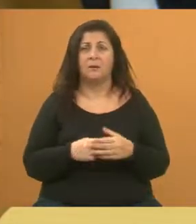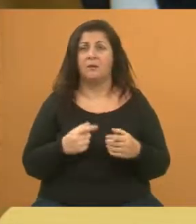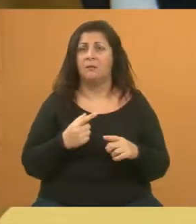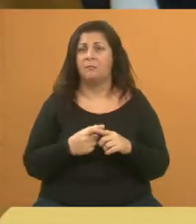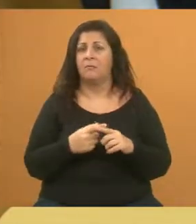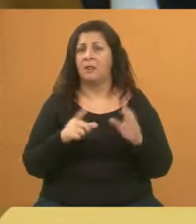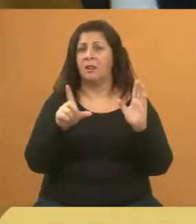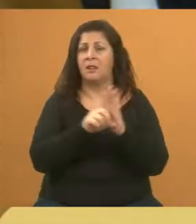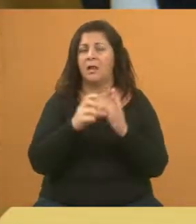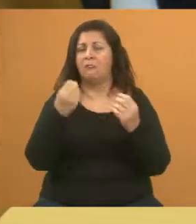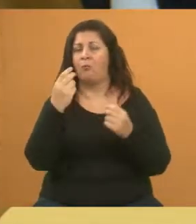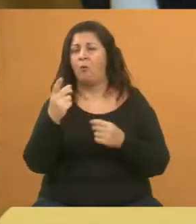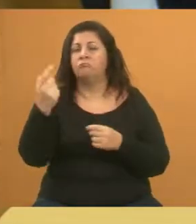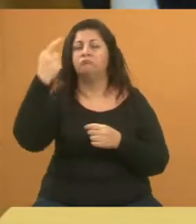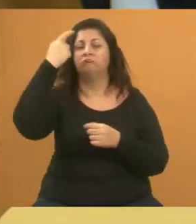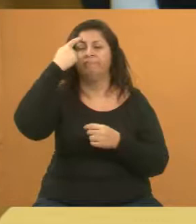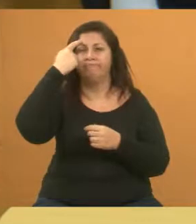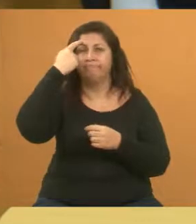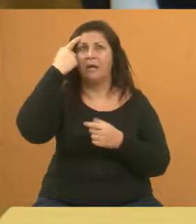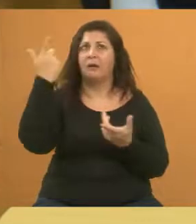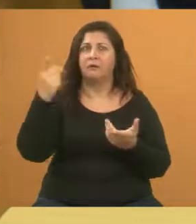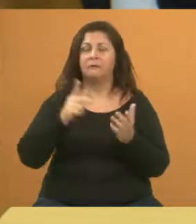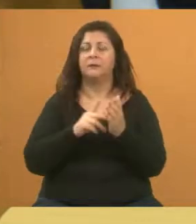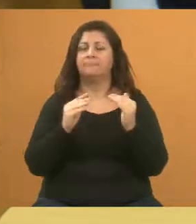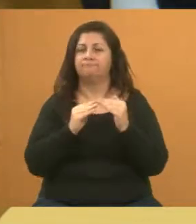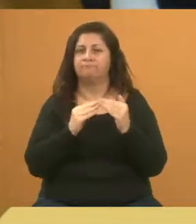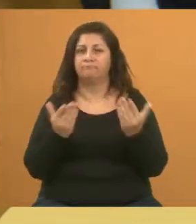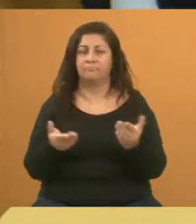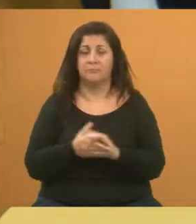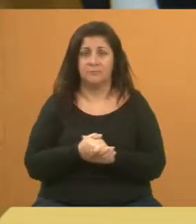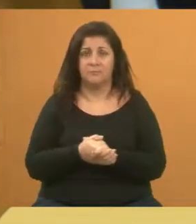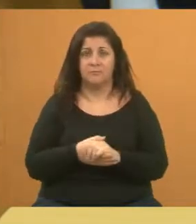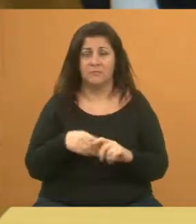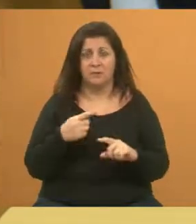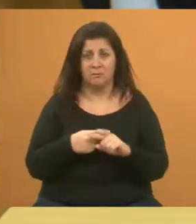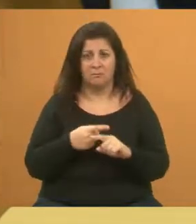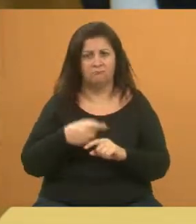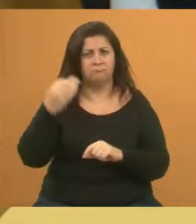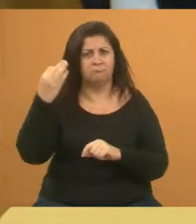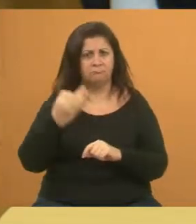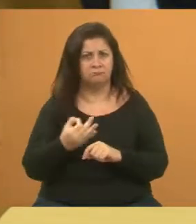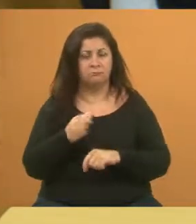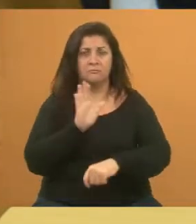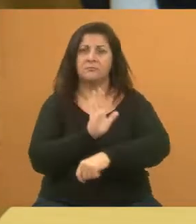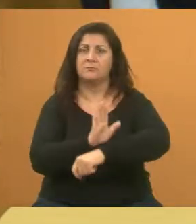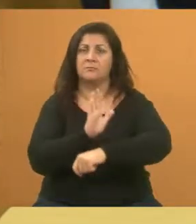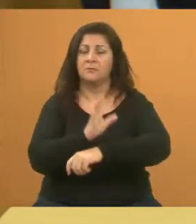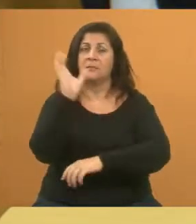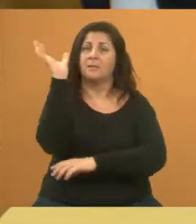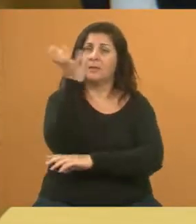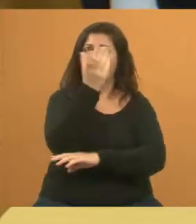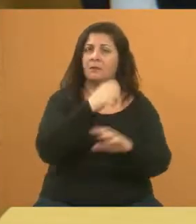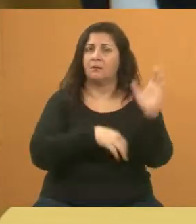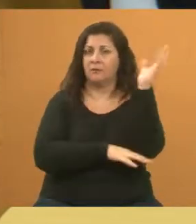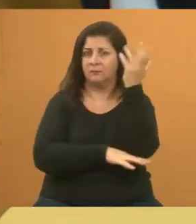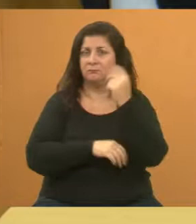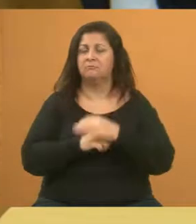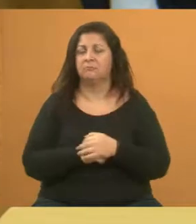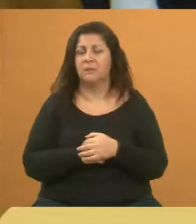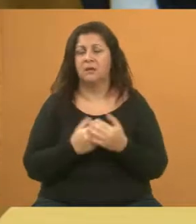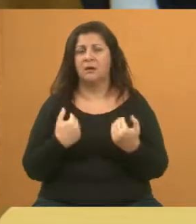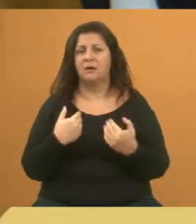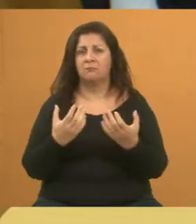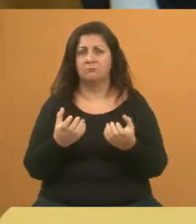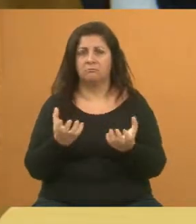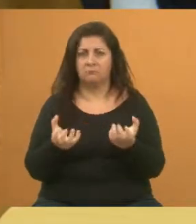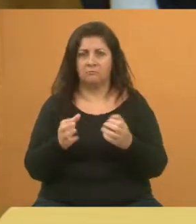pela consciência das pessoas. É, pois, com a certeza de que estaremos dando uma forte contribuição à preservação ambiental que conto com o